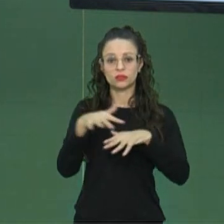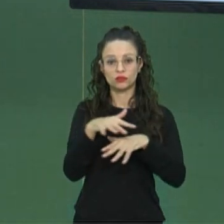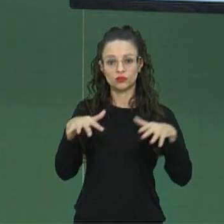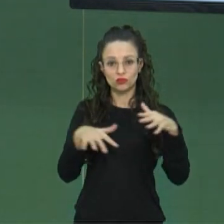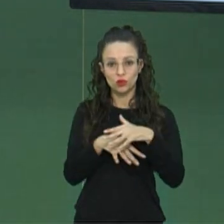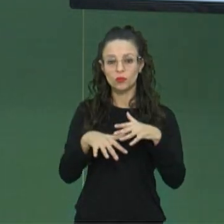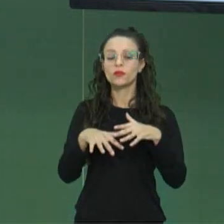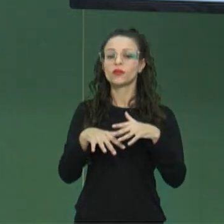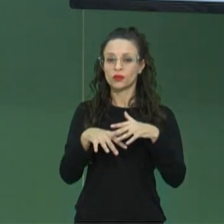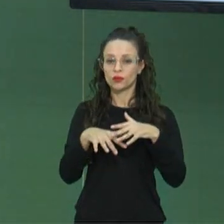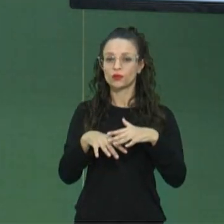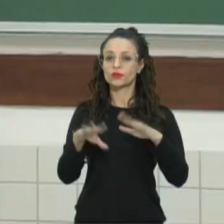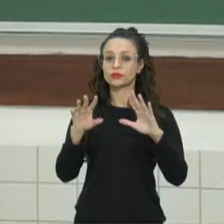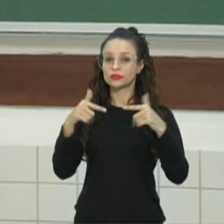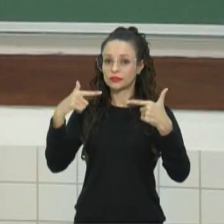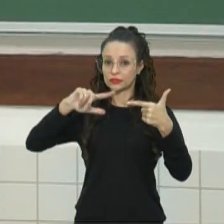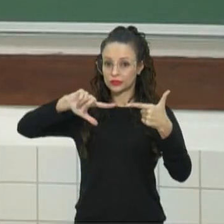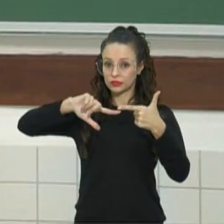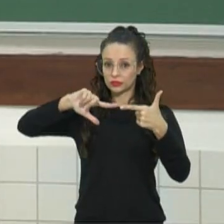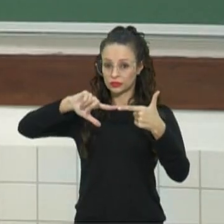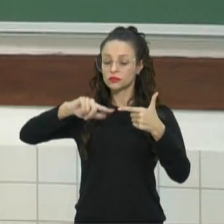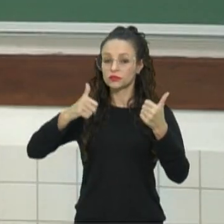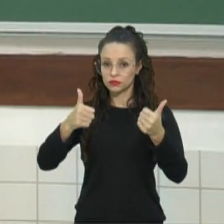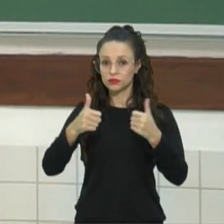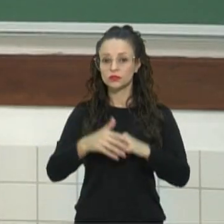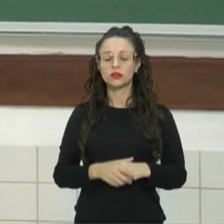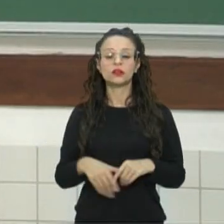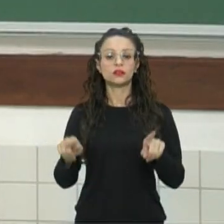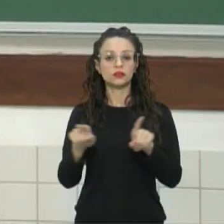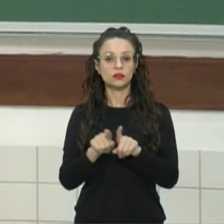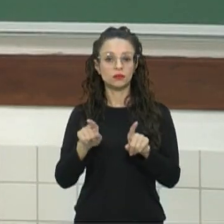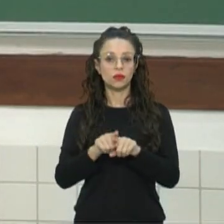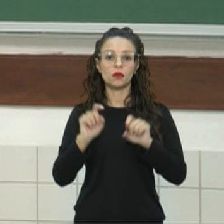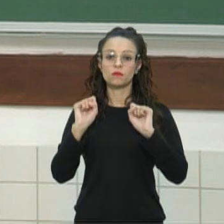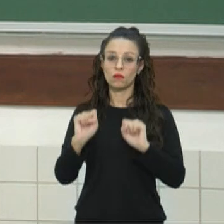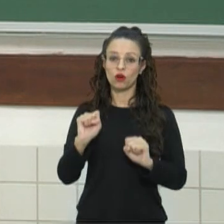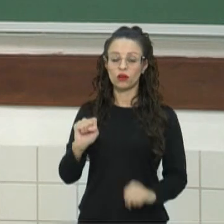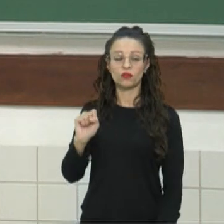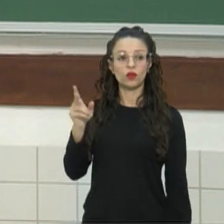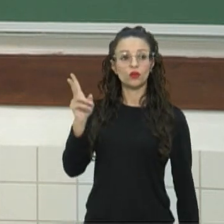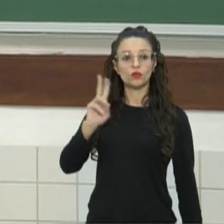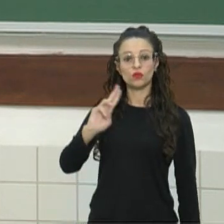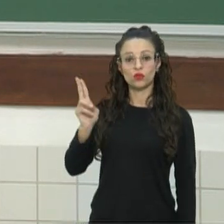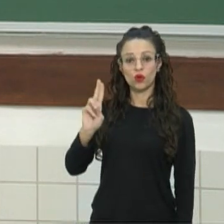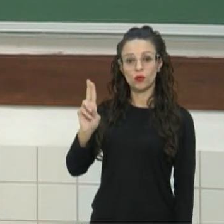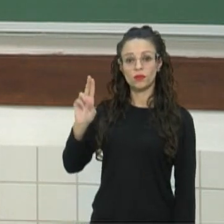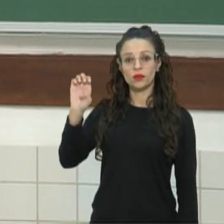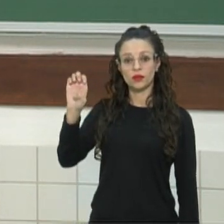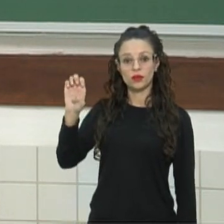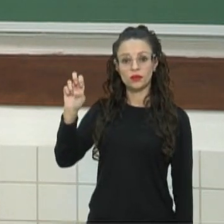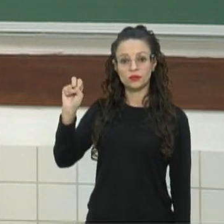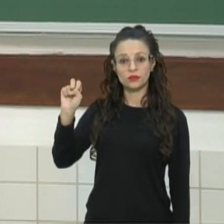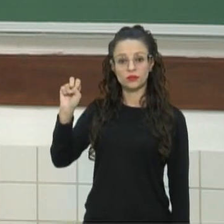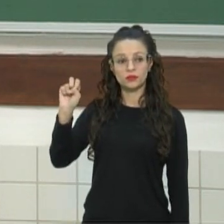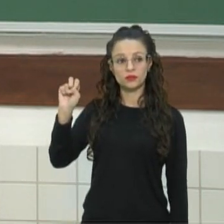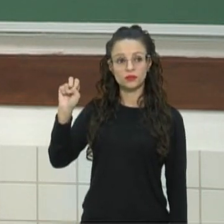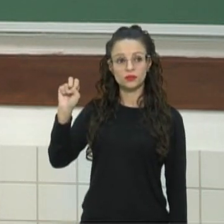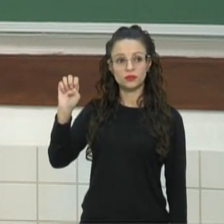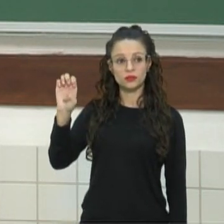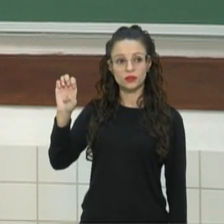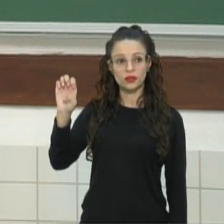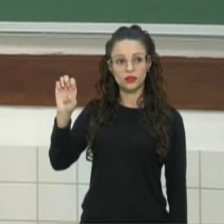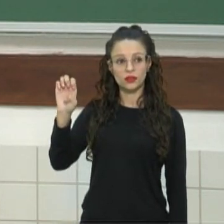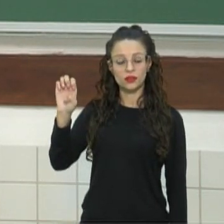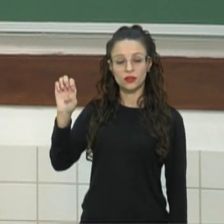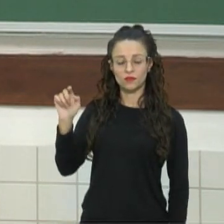trans. Show de bola? Ou também, na nomenclatura, pode ser a nomenclatura EZ, que eu